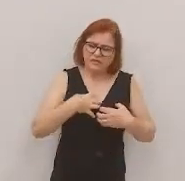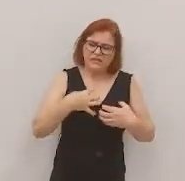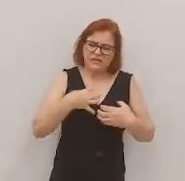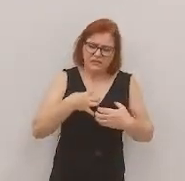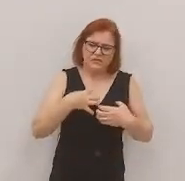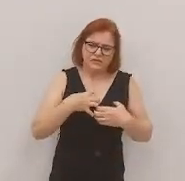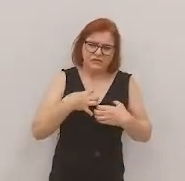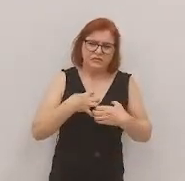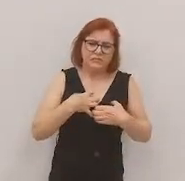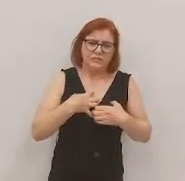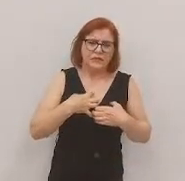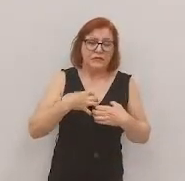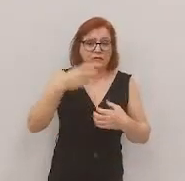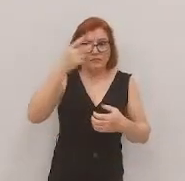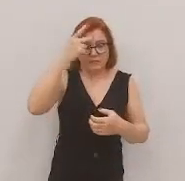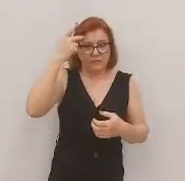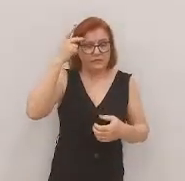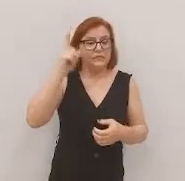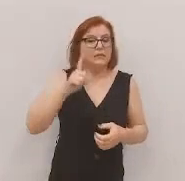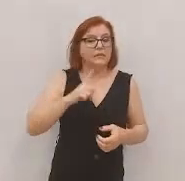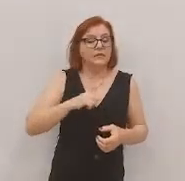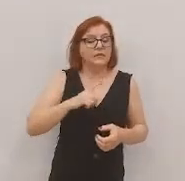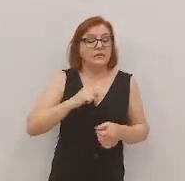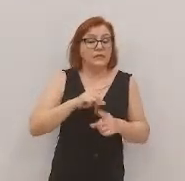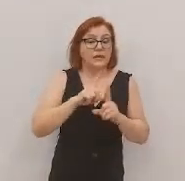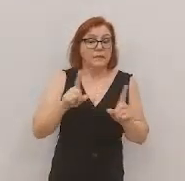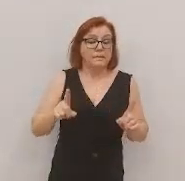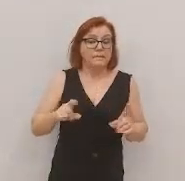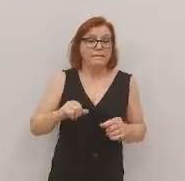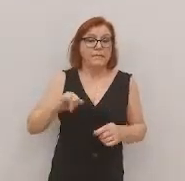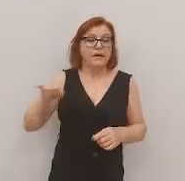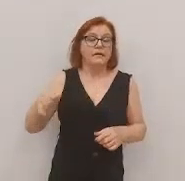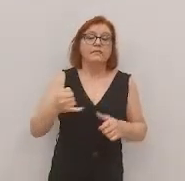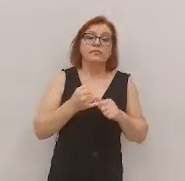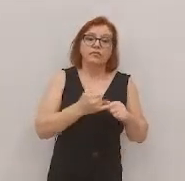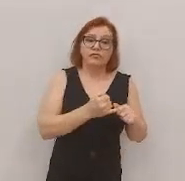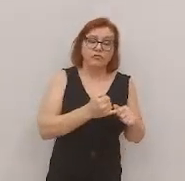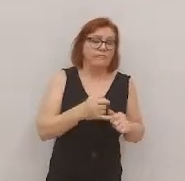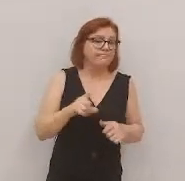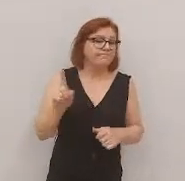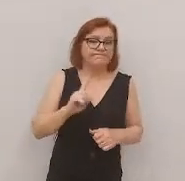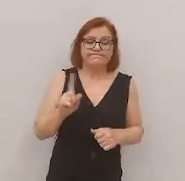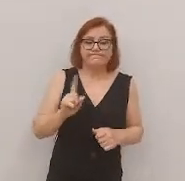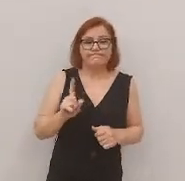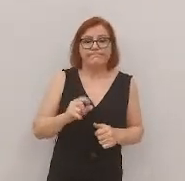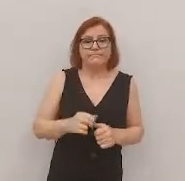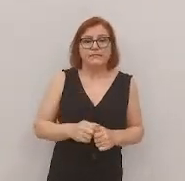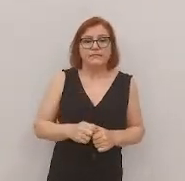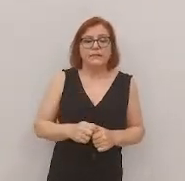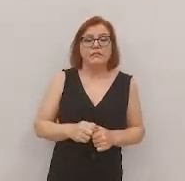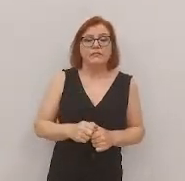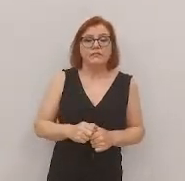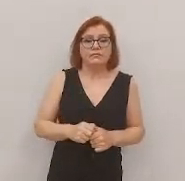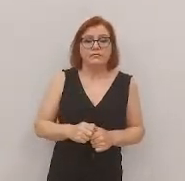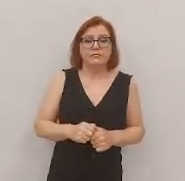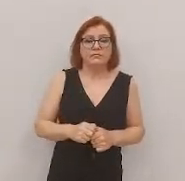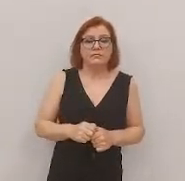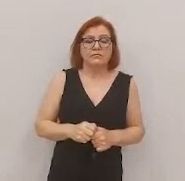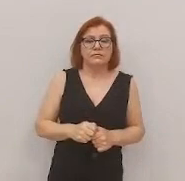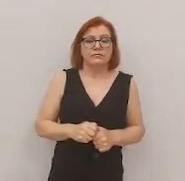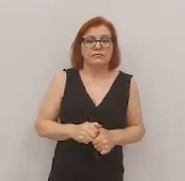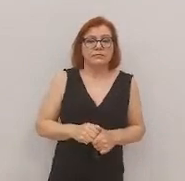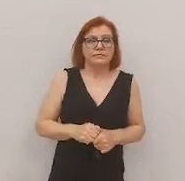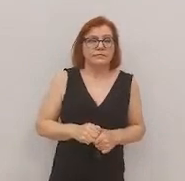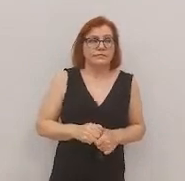têm, né? Mas Jó não era assim, né? E o Senhor pegou e falou: já que é